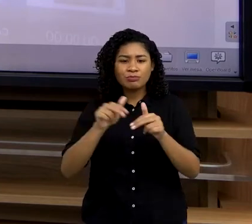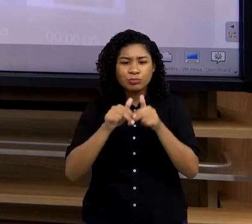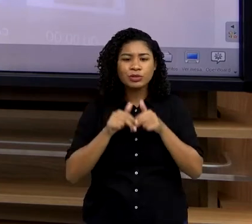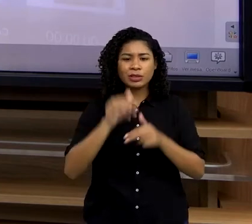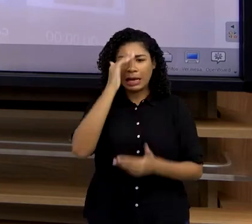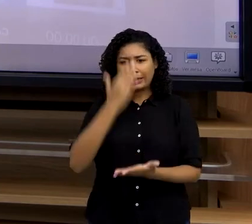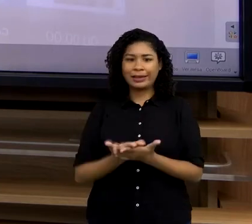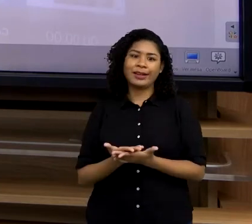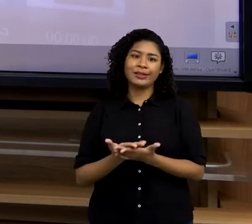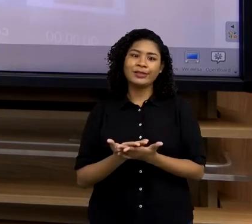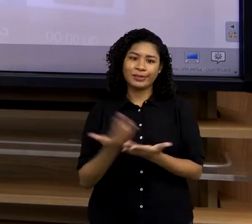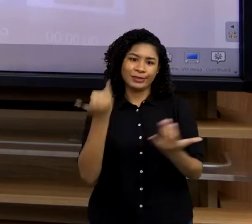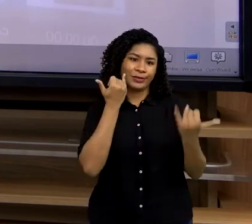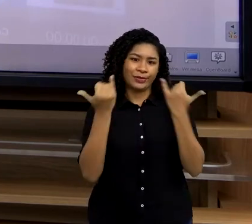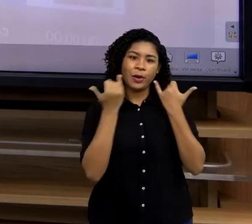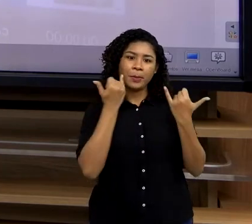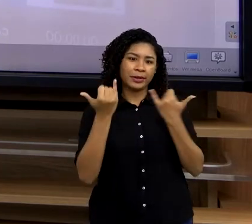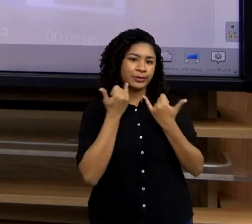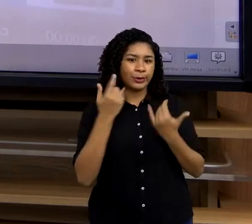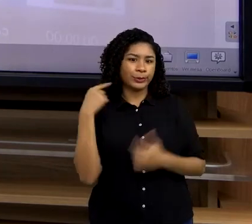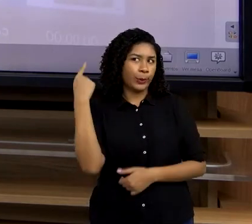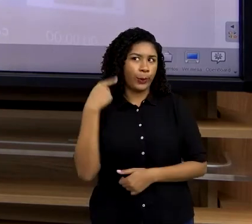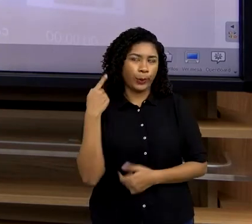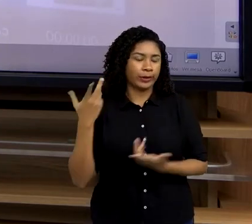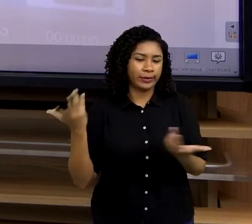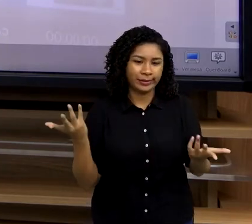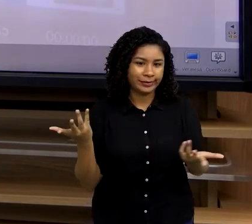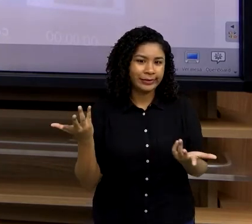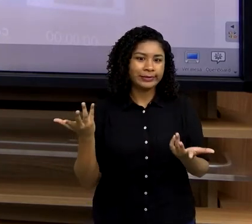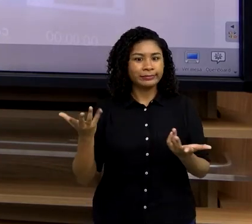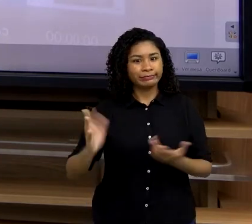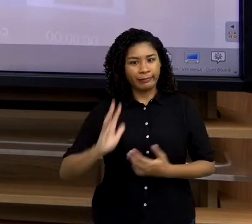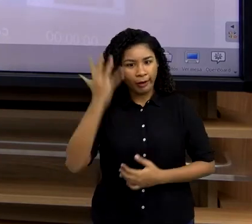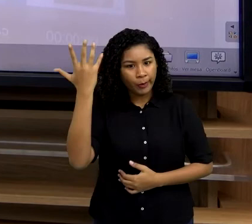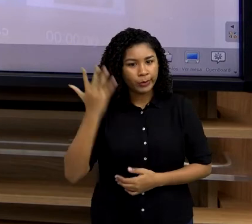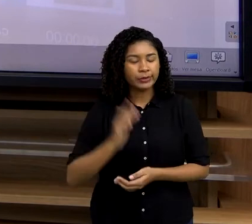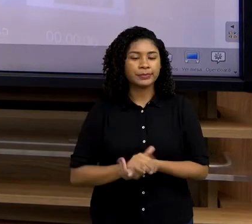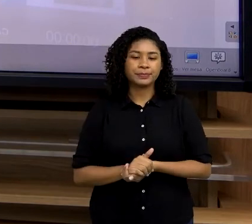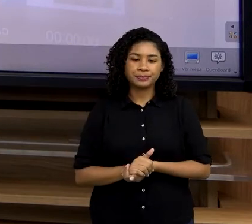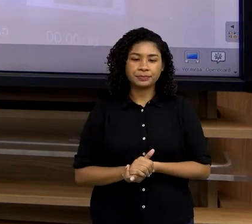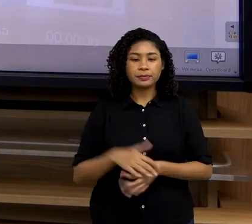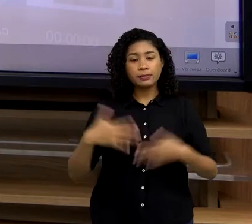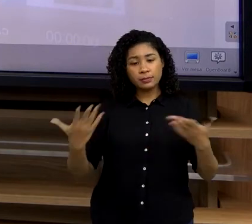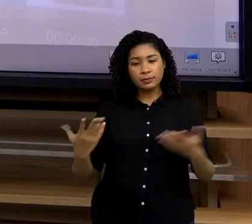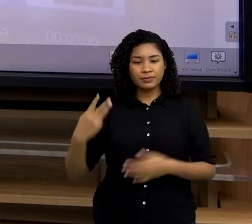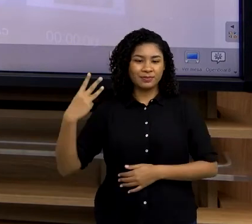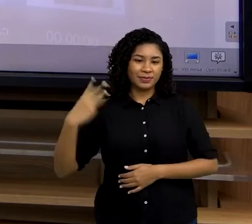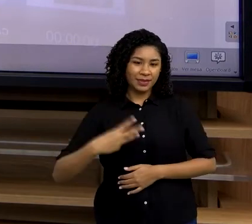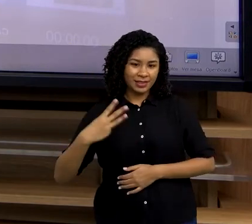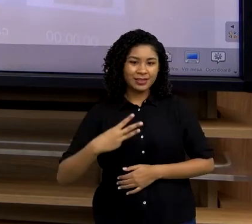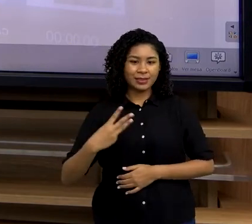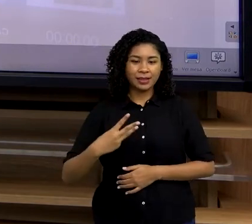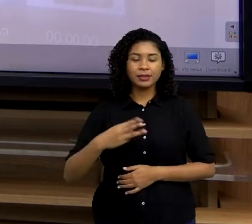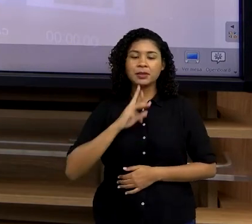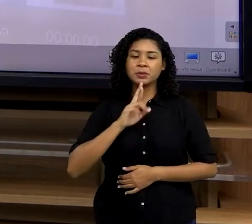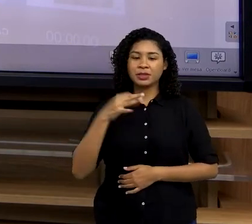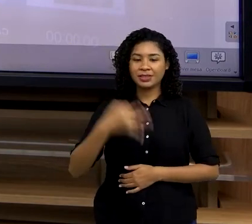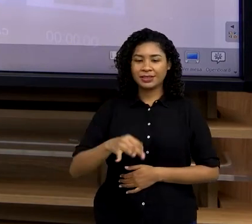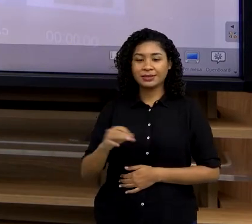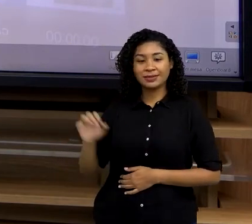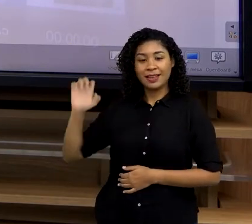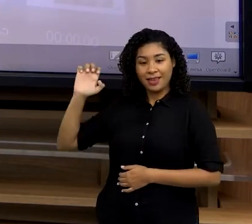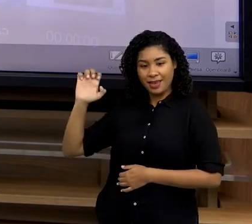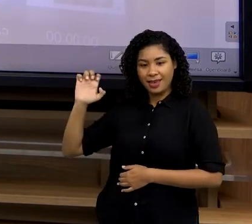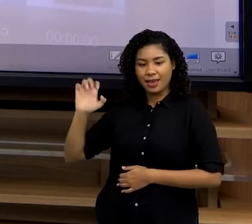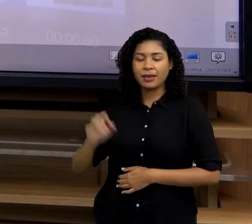qualquer doido que fala por aí, né? E é isso que funciona. Então, questão 3, alternativa E, as outras